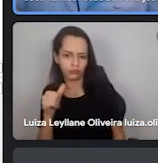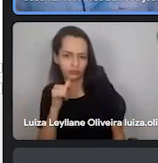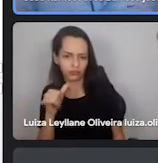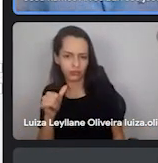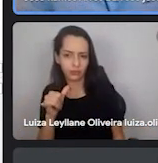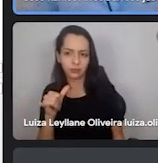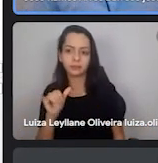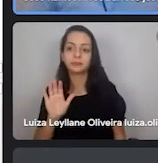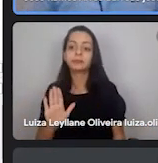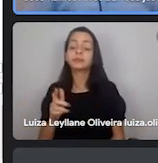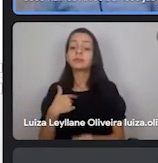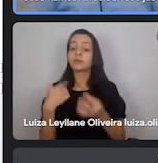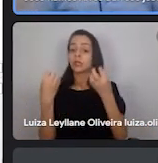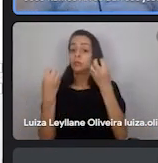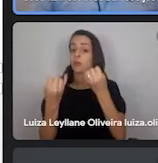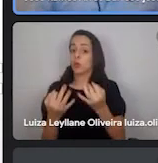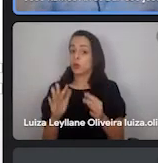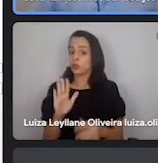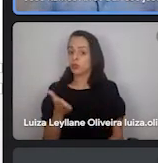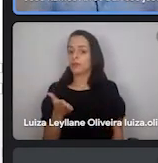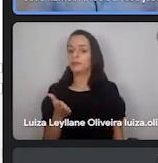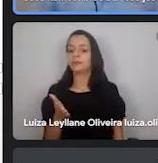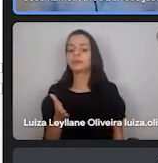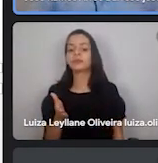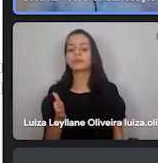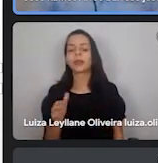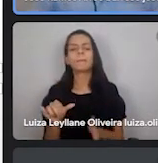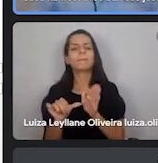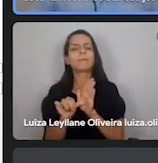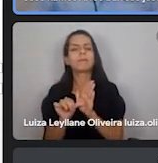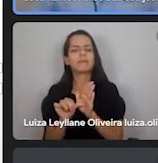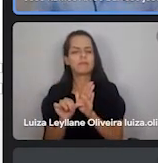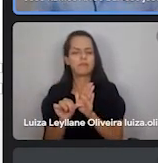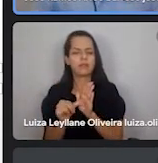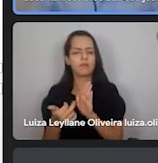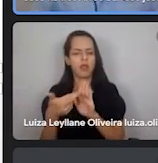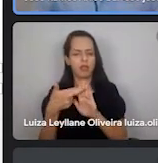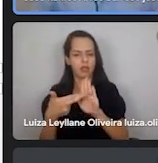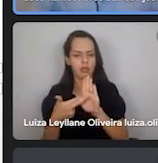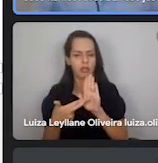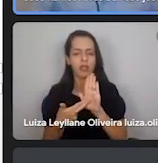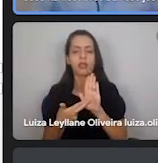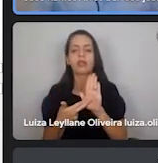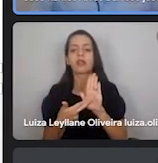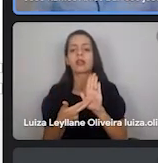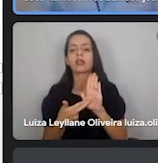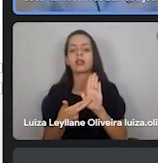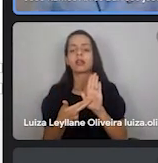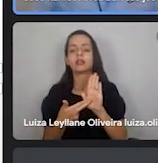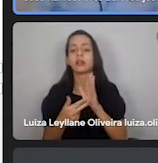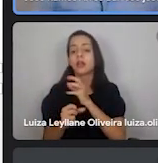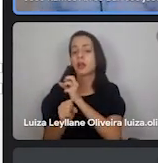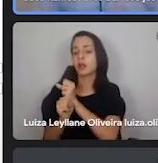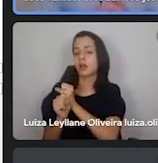Igual eu falei com vocês, a primeira publicação sobre a NR10 vem lá